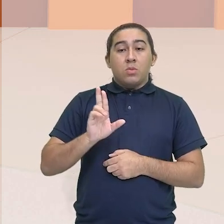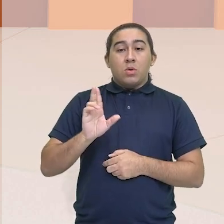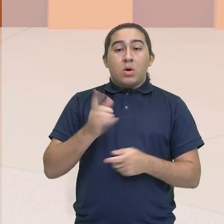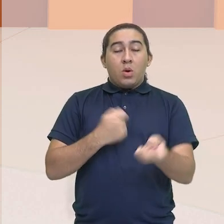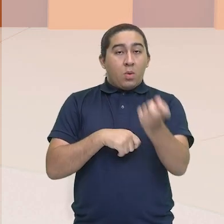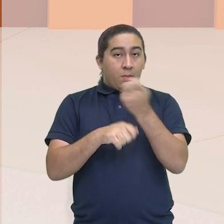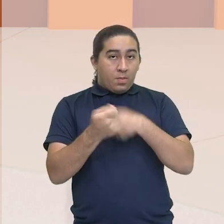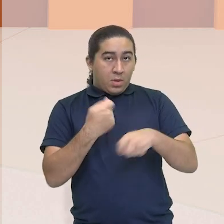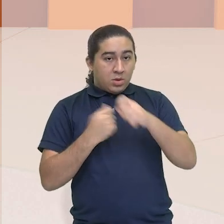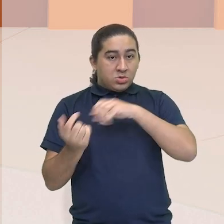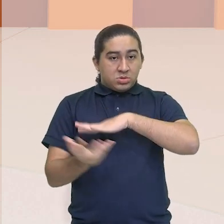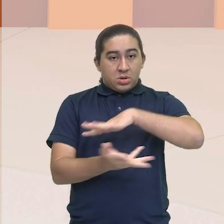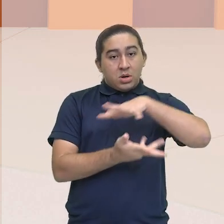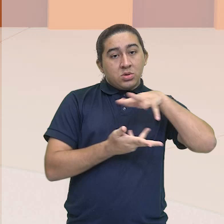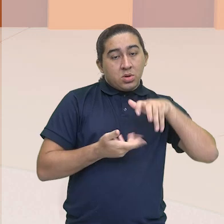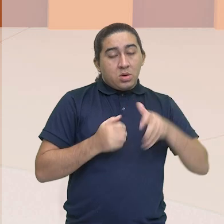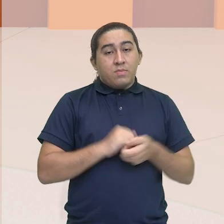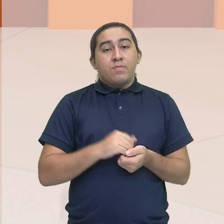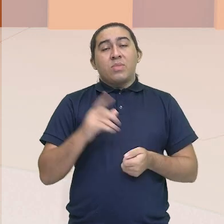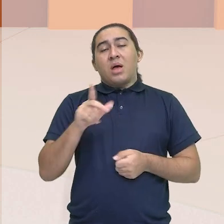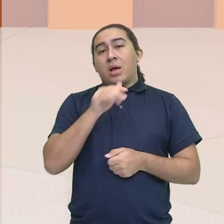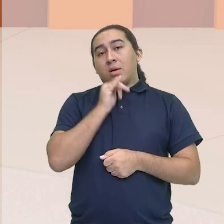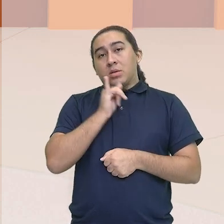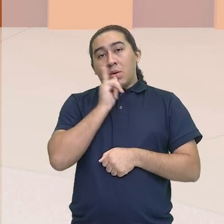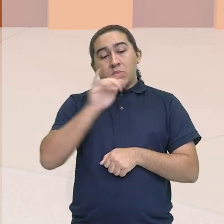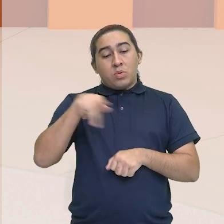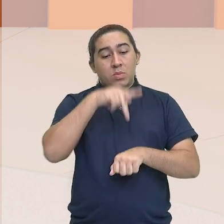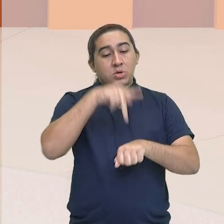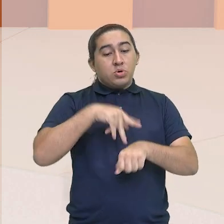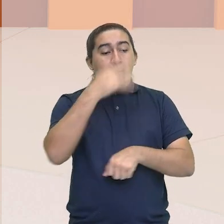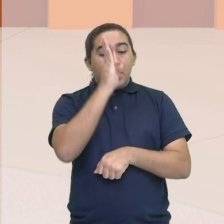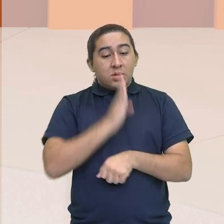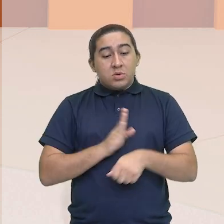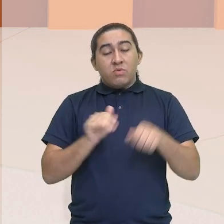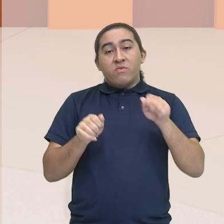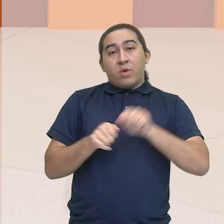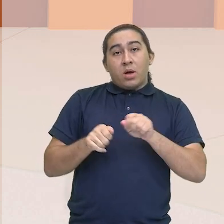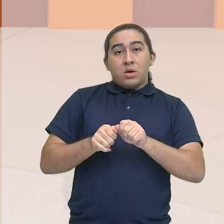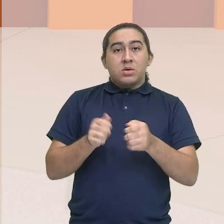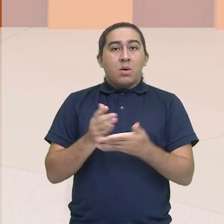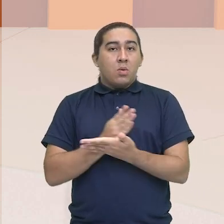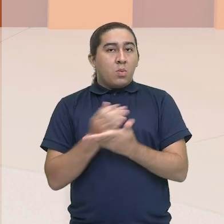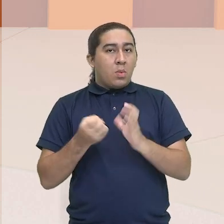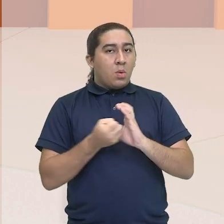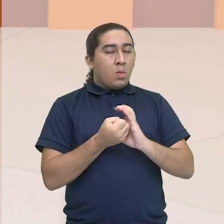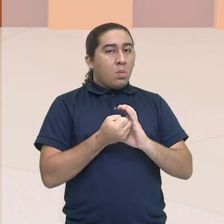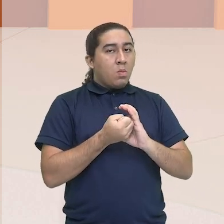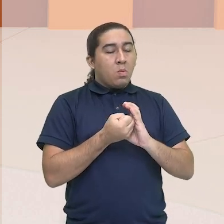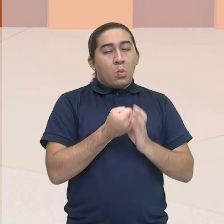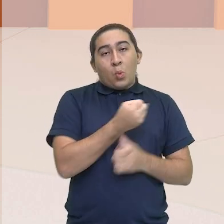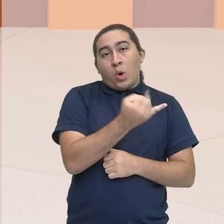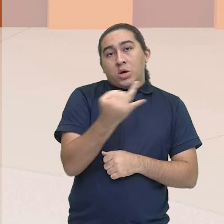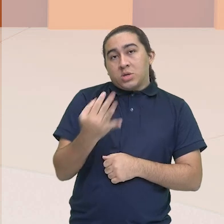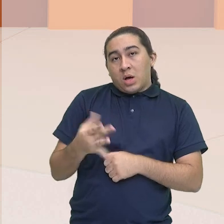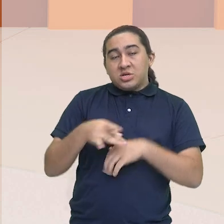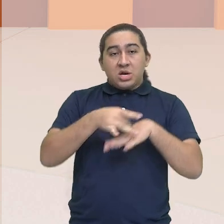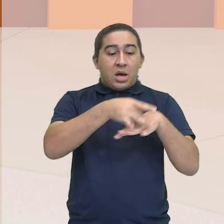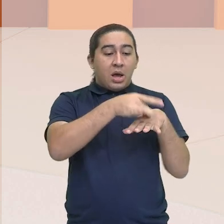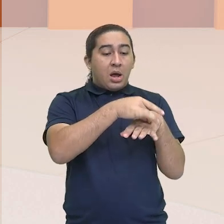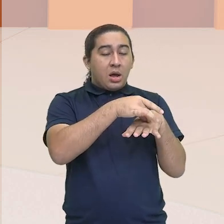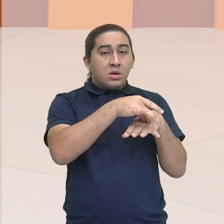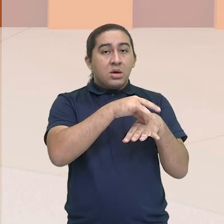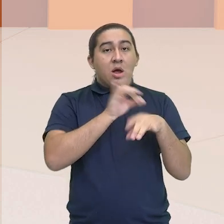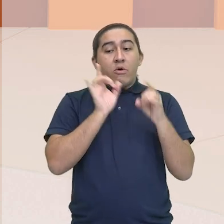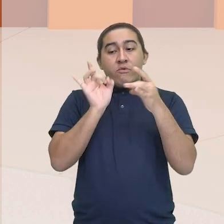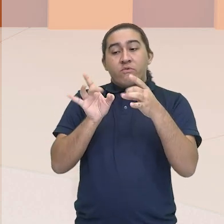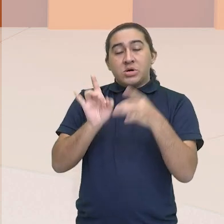internacional. Brasil produz determinada quantidade de carne de boi e manda lá para a